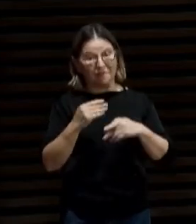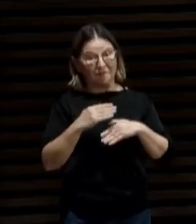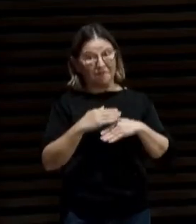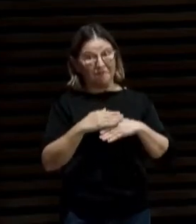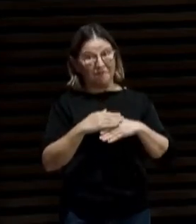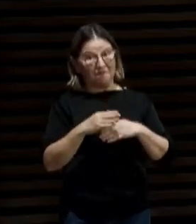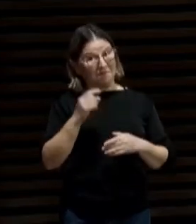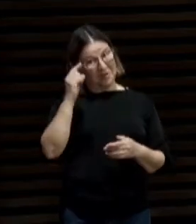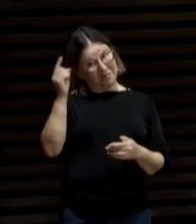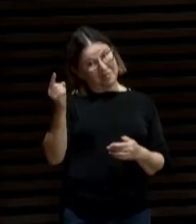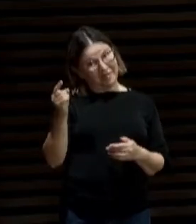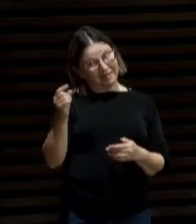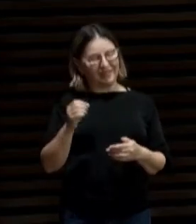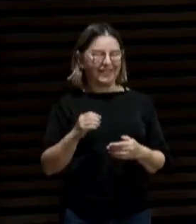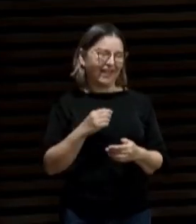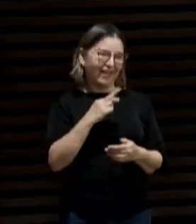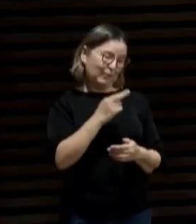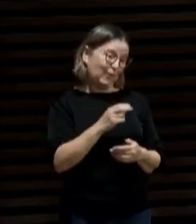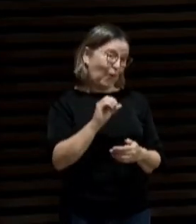ou menos um, né?